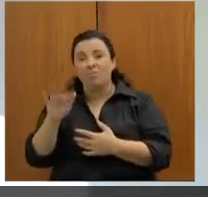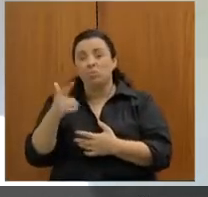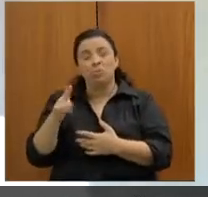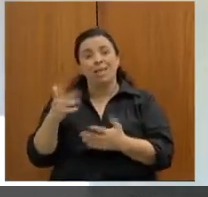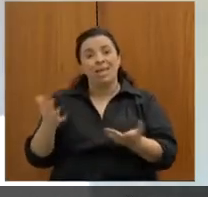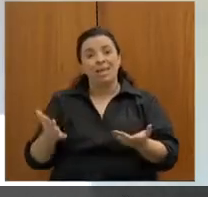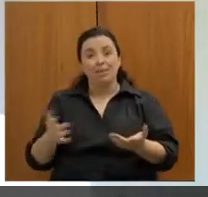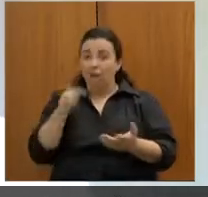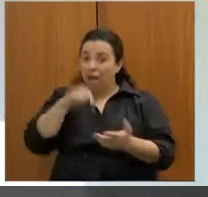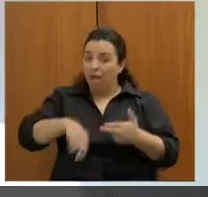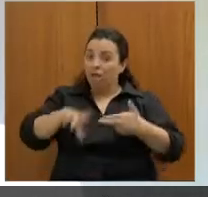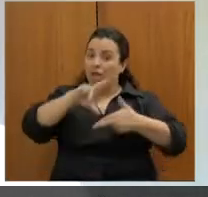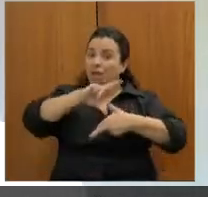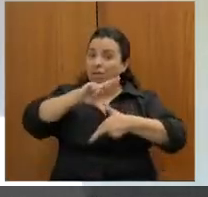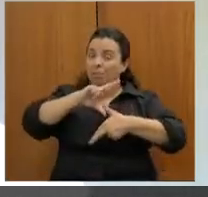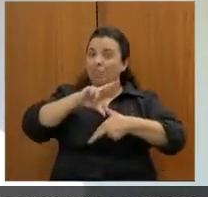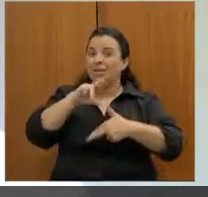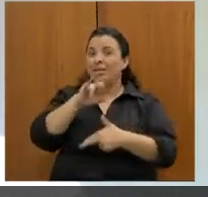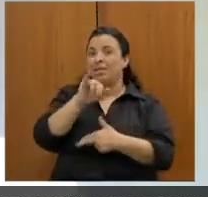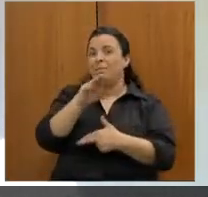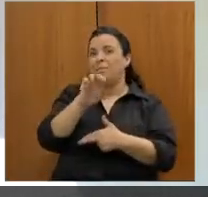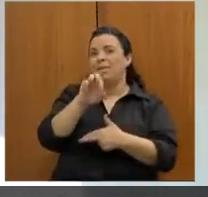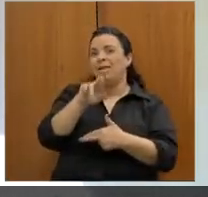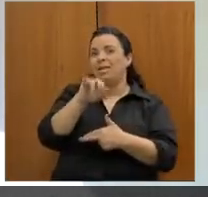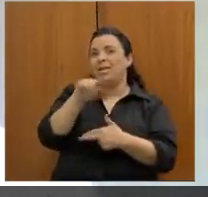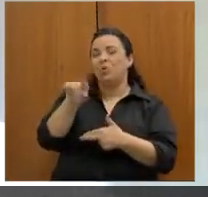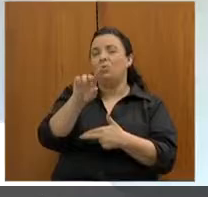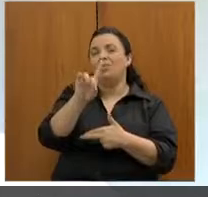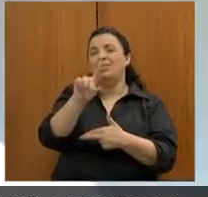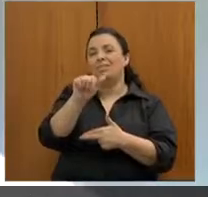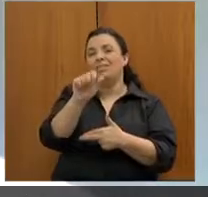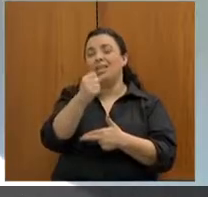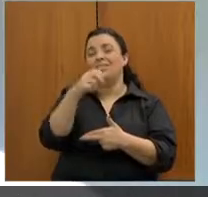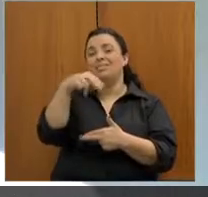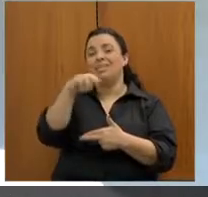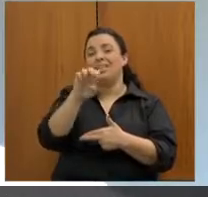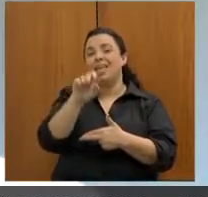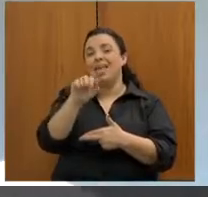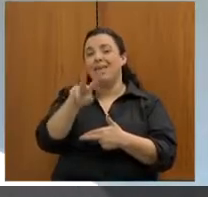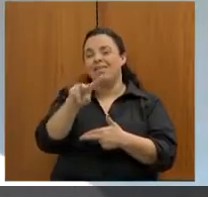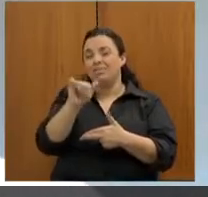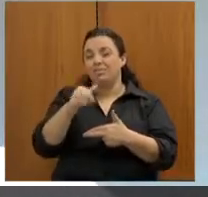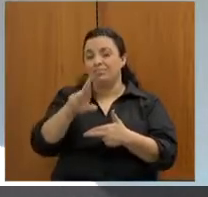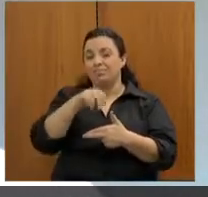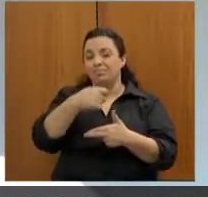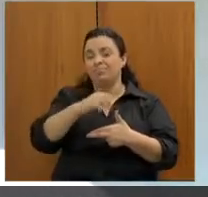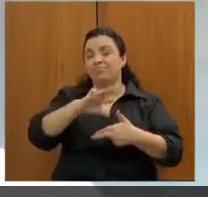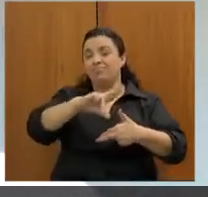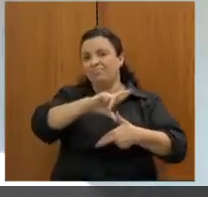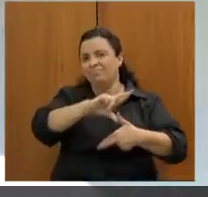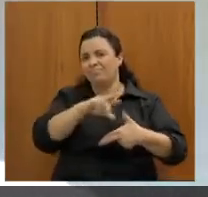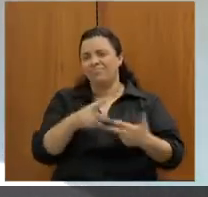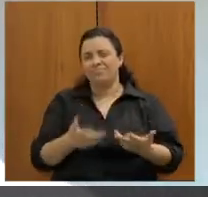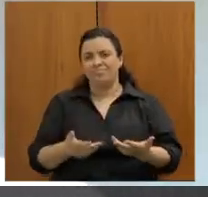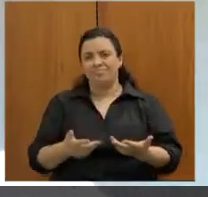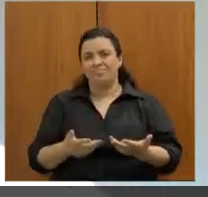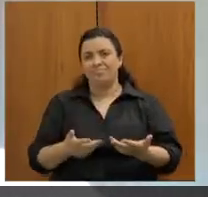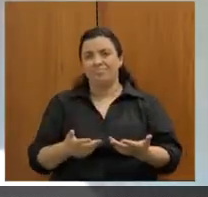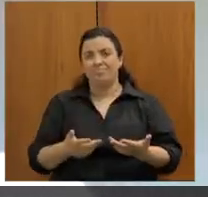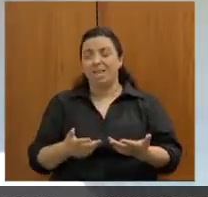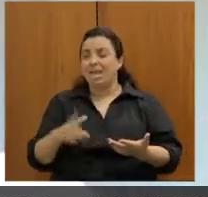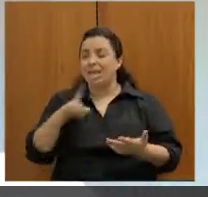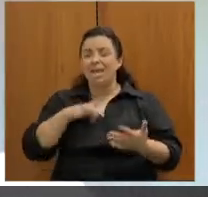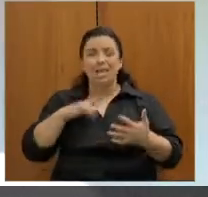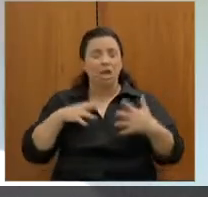cessaram políticas de distribuição de renda que não tinha CPF o território que estão permanentemente conflito